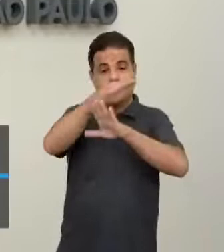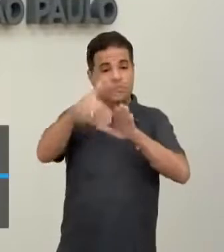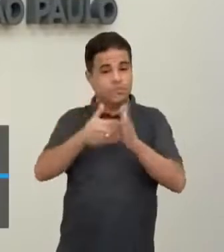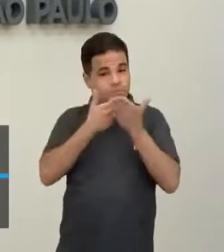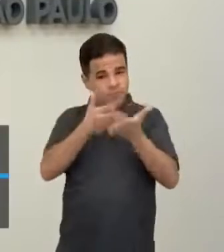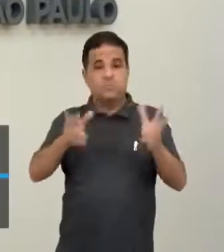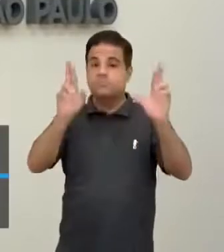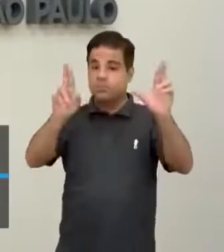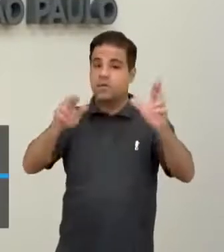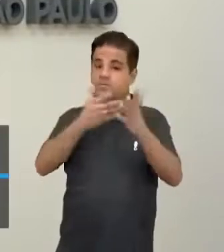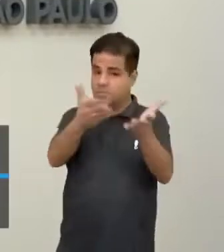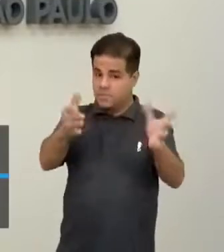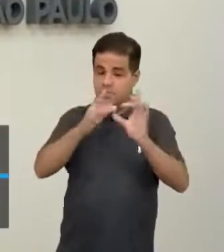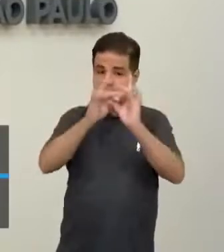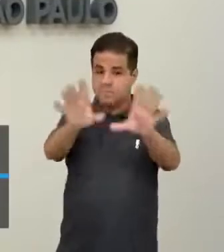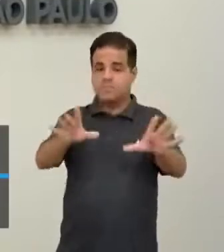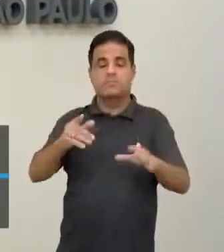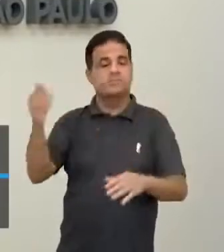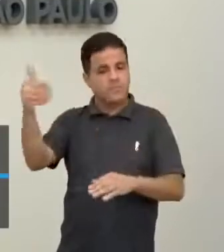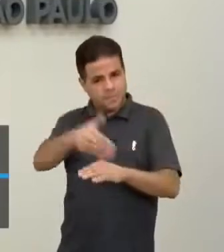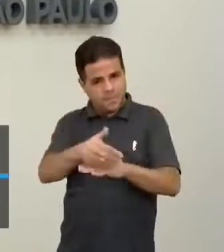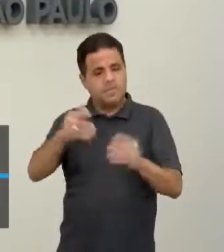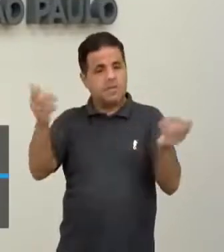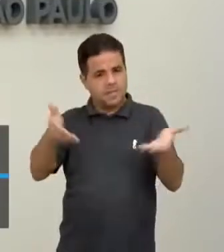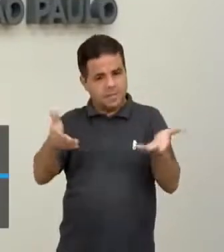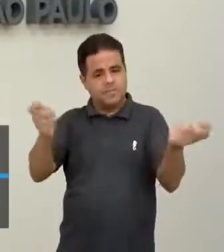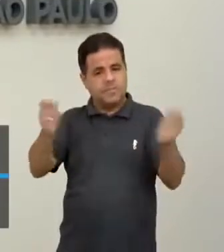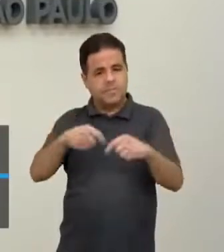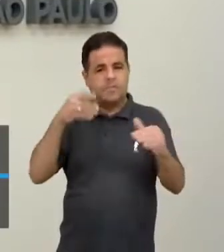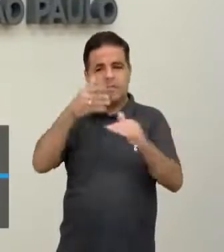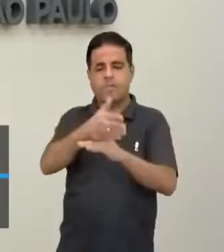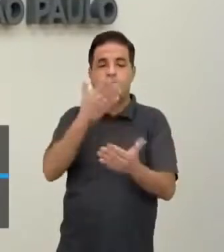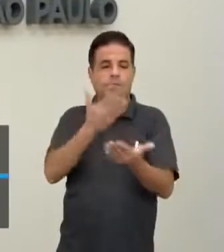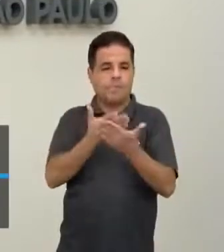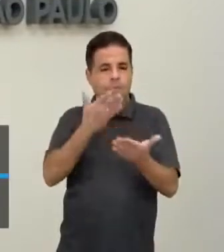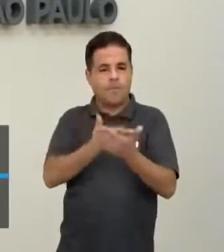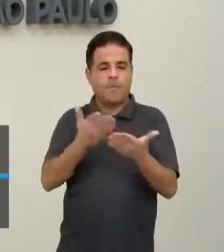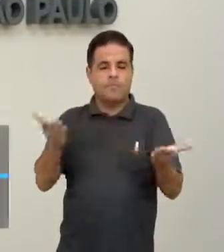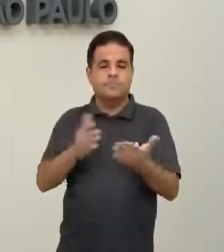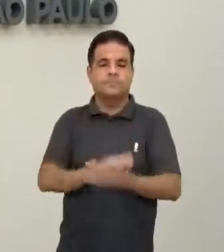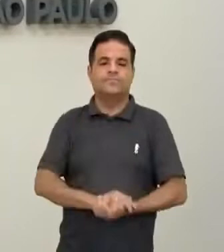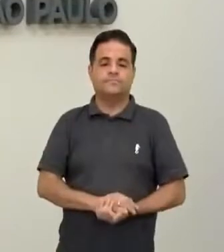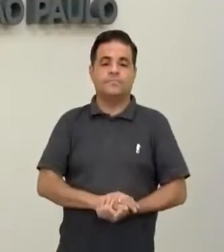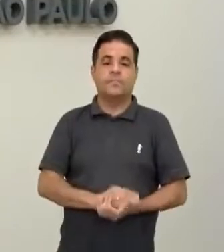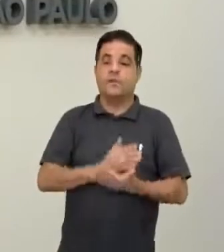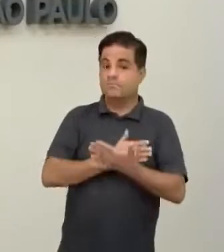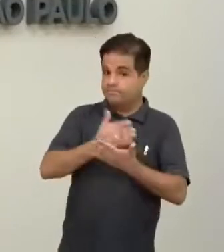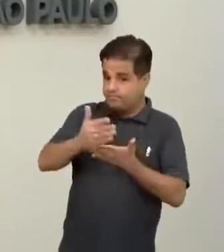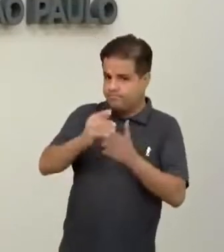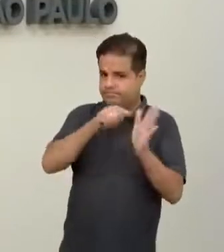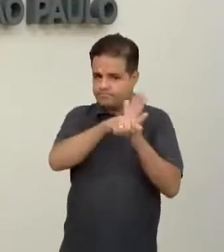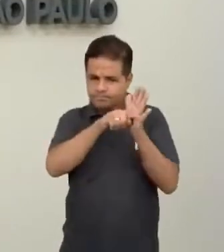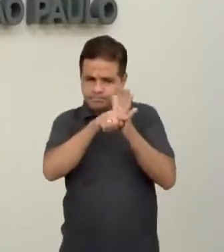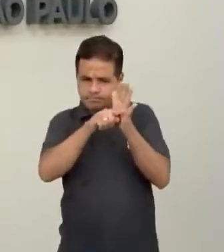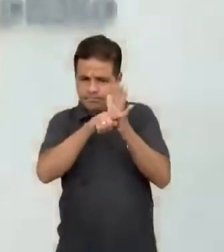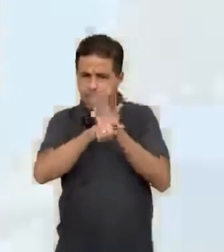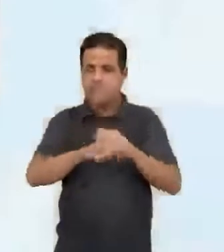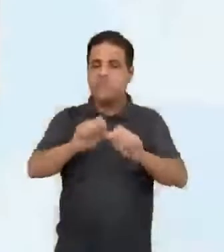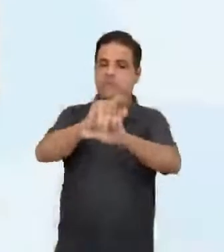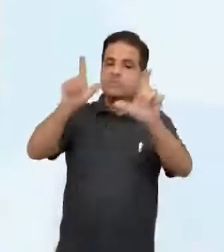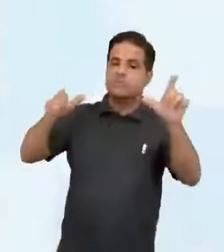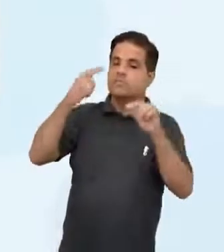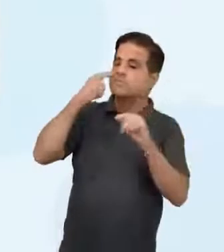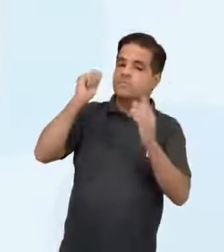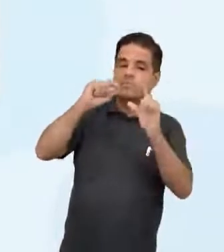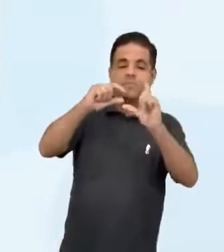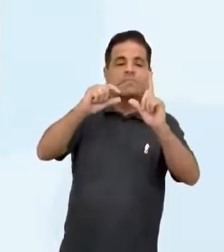que vocês estejam bem dispostos para poder participar da aula de hoje. Muito bem, para começar, naquela sondagem, eu pus para vocês aí na tela